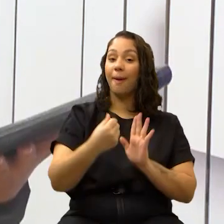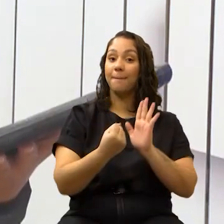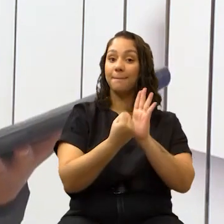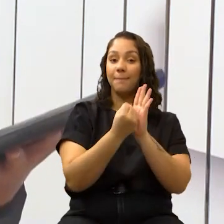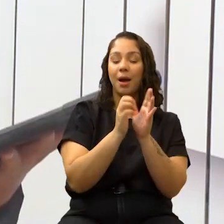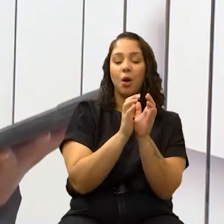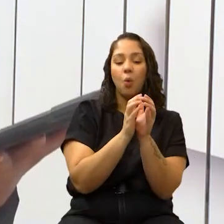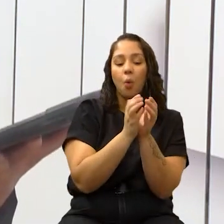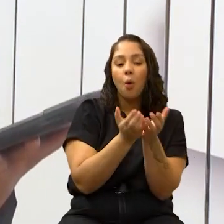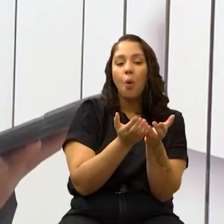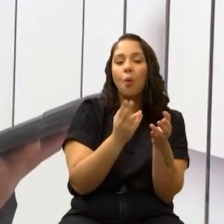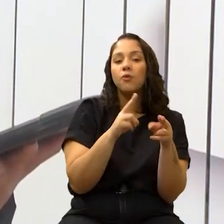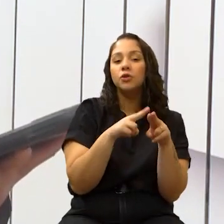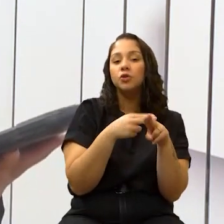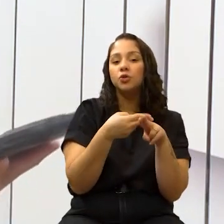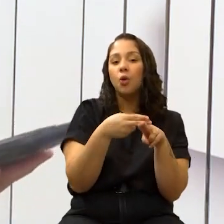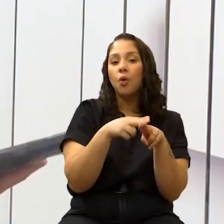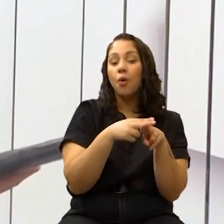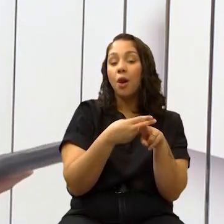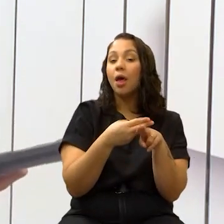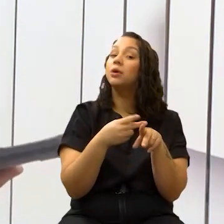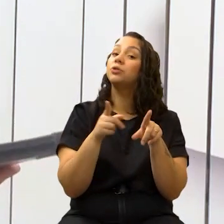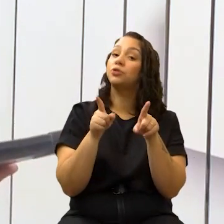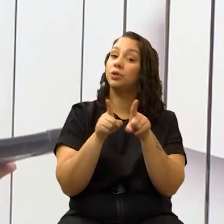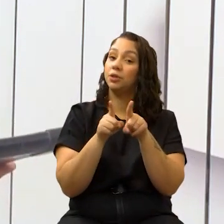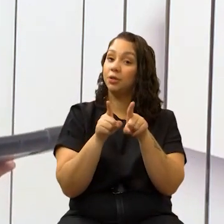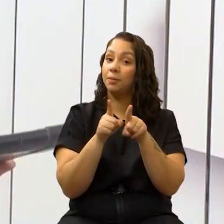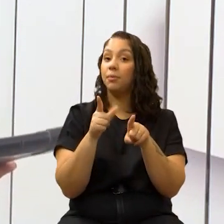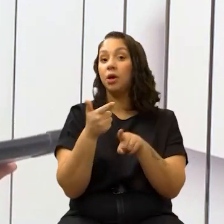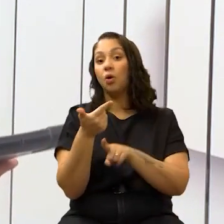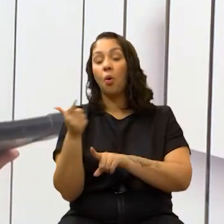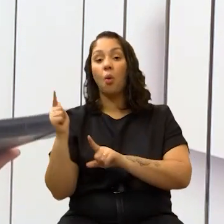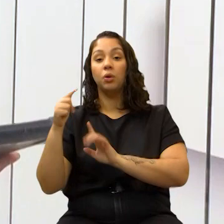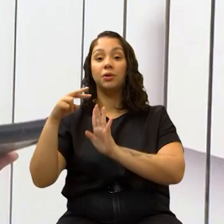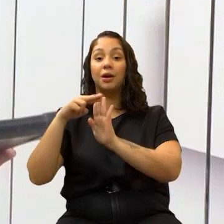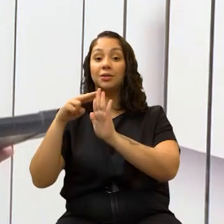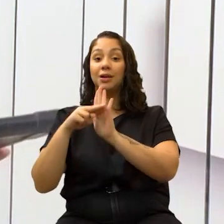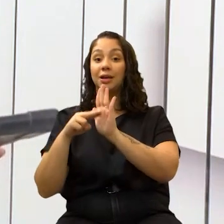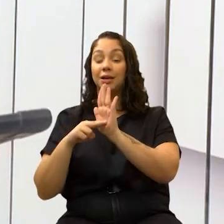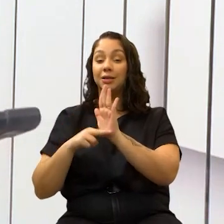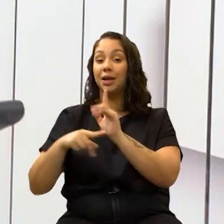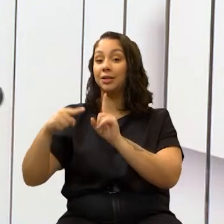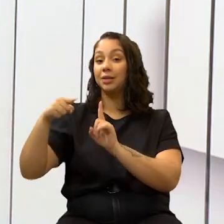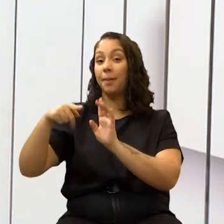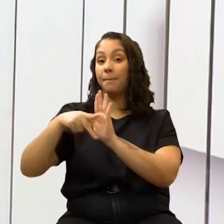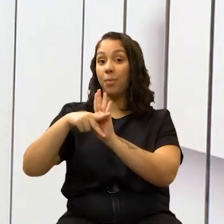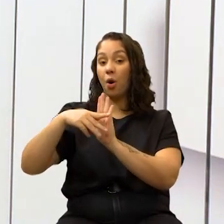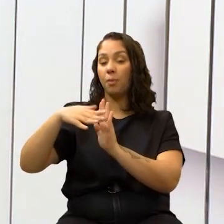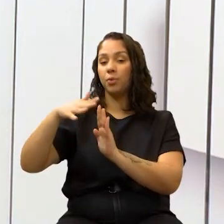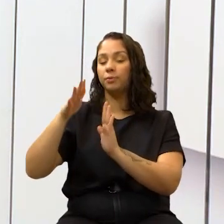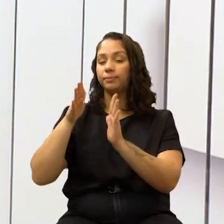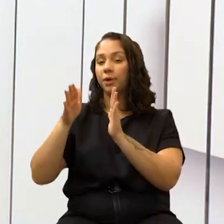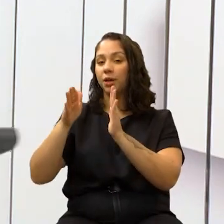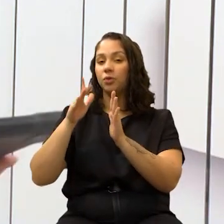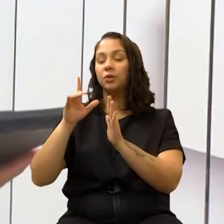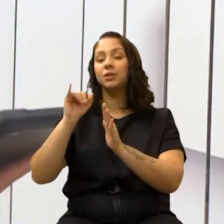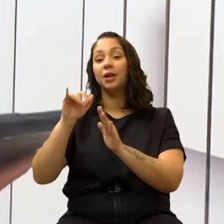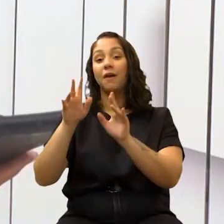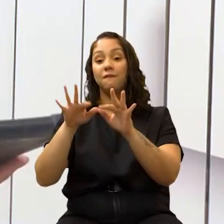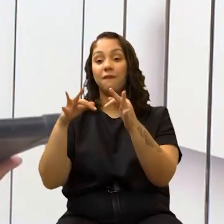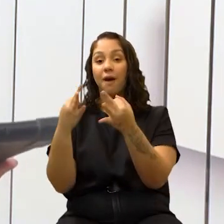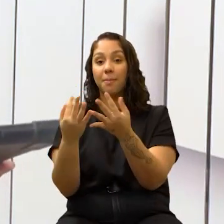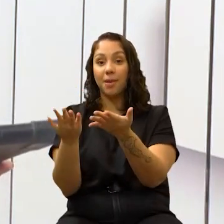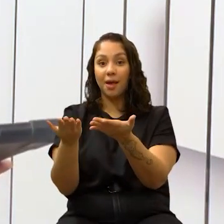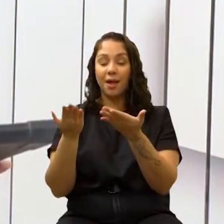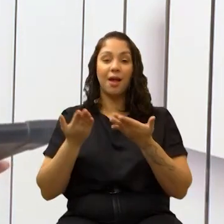Apesar da Páscoa ser o sinônimo de ovos de chocolate, existem outros pratos típicos da data, ainda